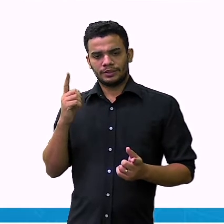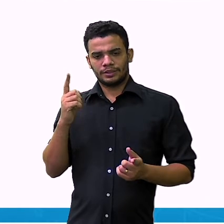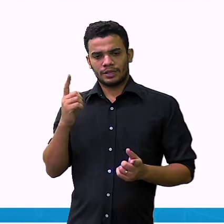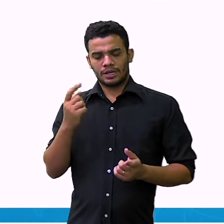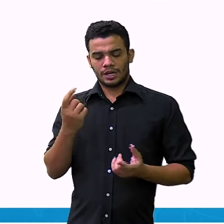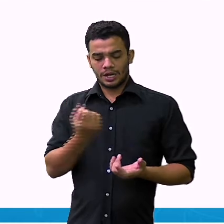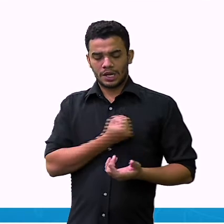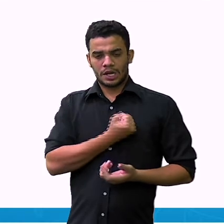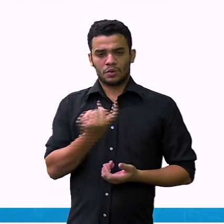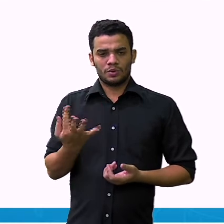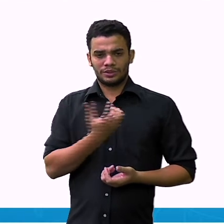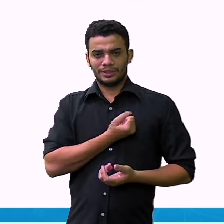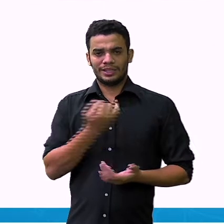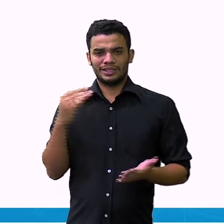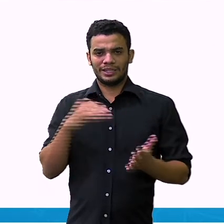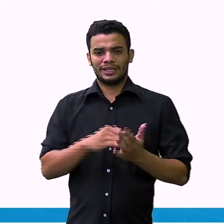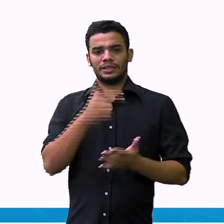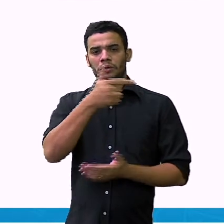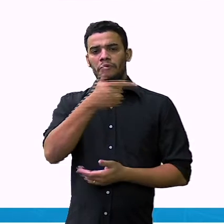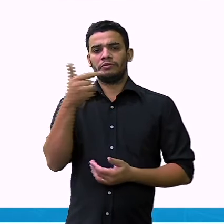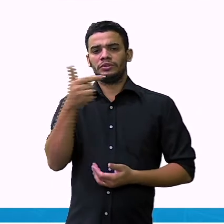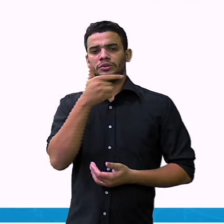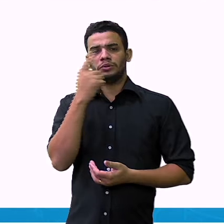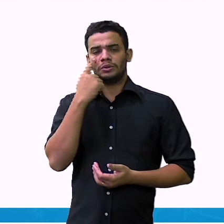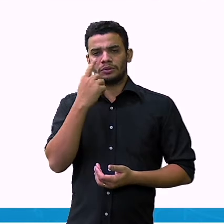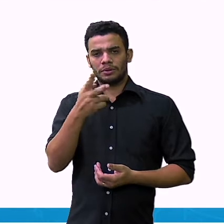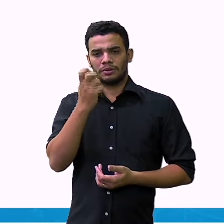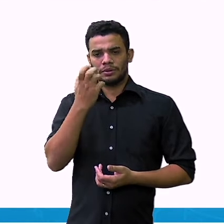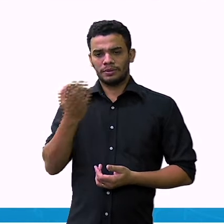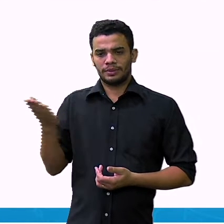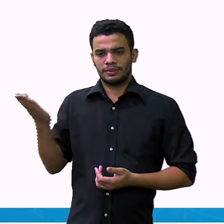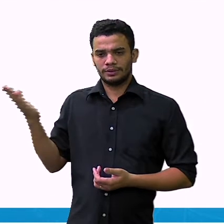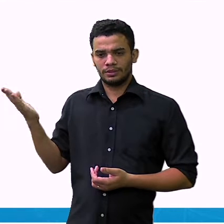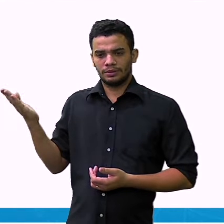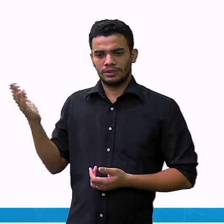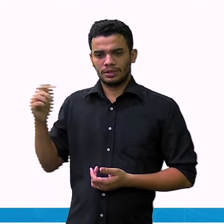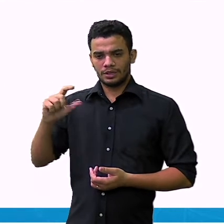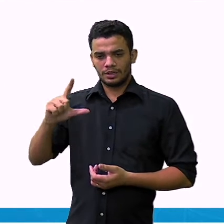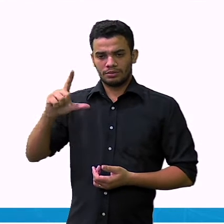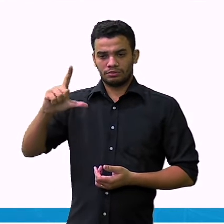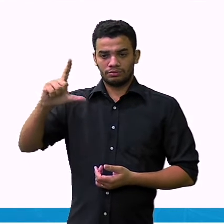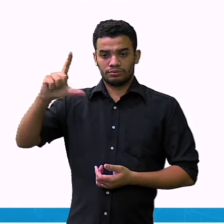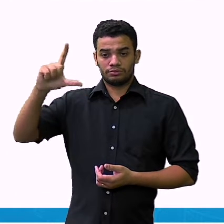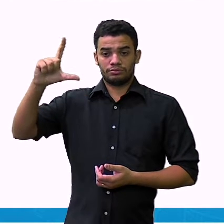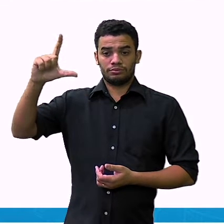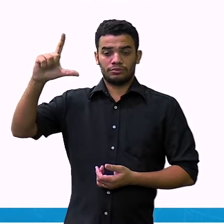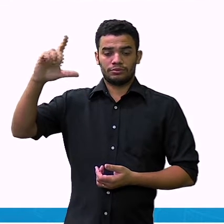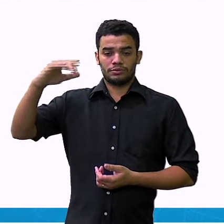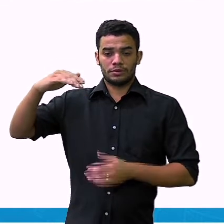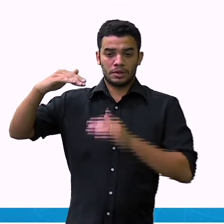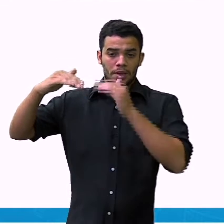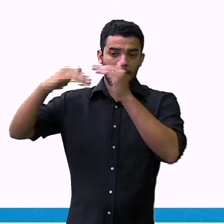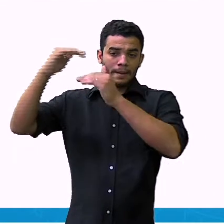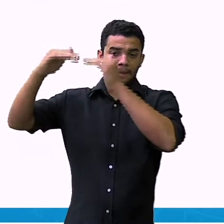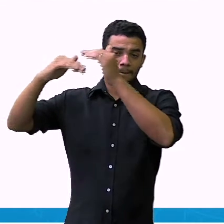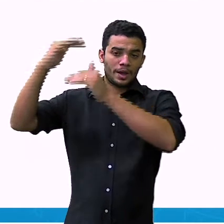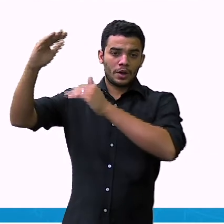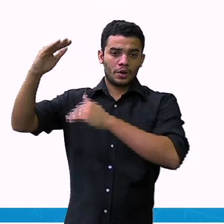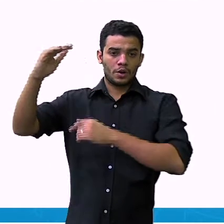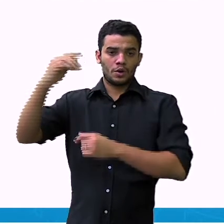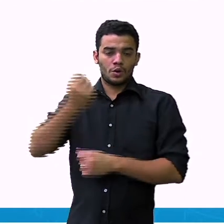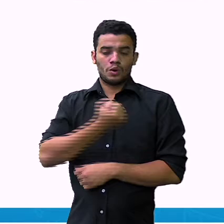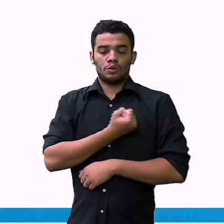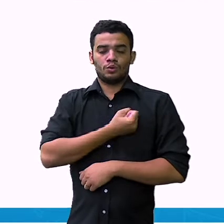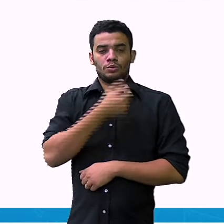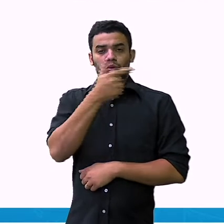22. Então, perceba que a barrinha mais alta neste gráfico vai até